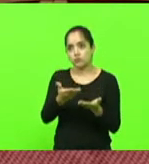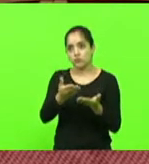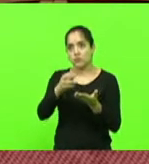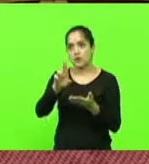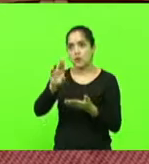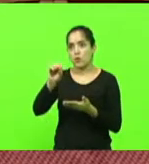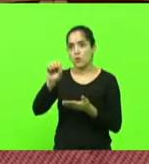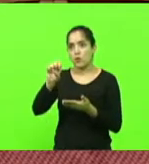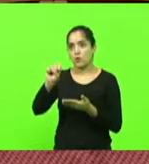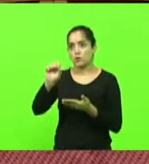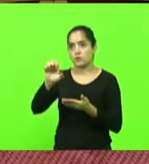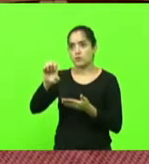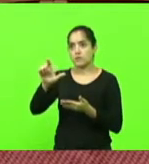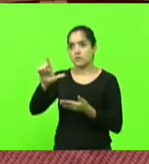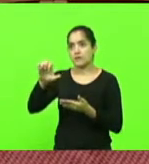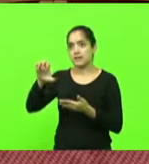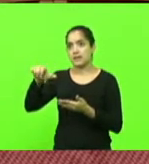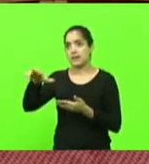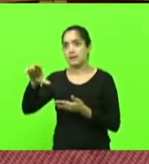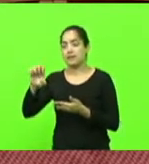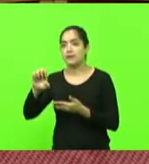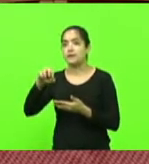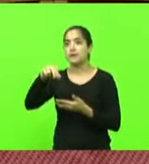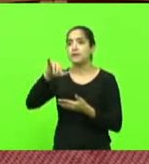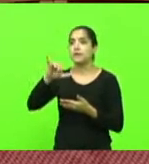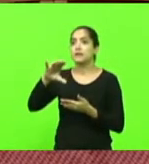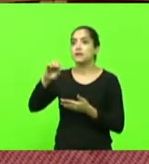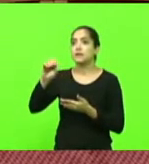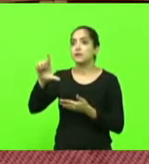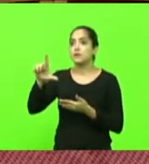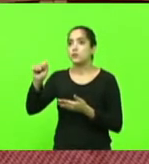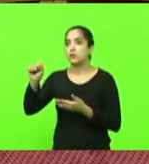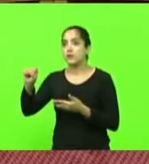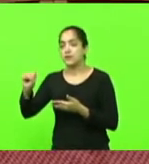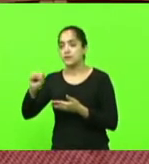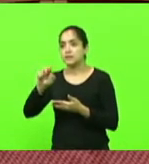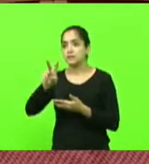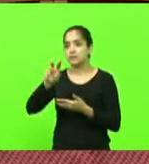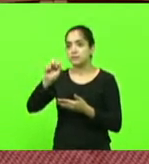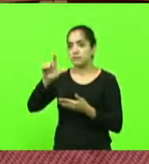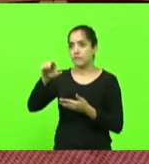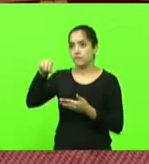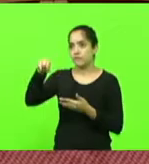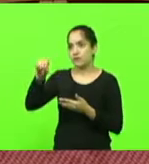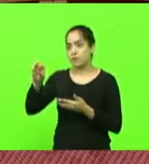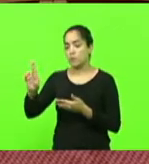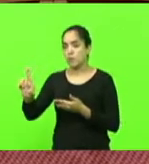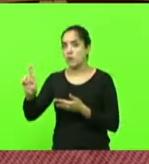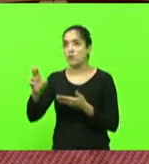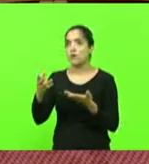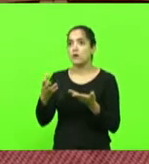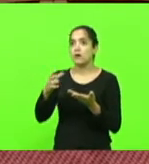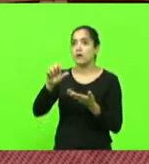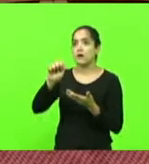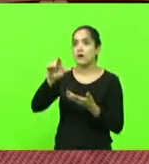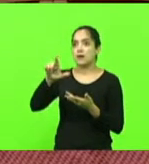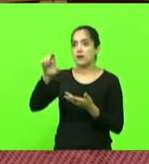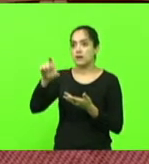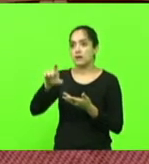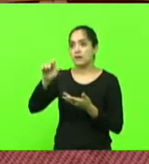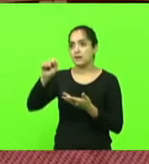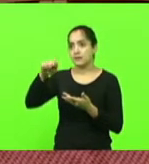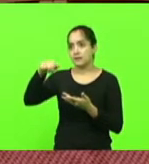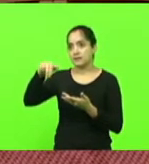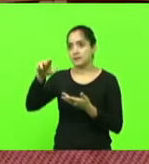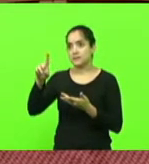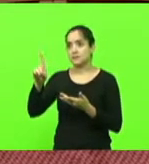Roselene, a Giovana, o Nicolas, o seu Valmor, que já, o seu Valdemar, que já foi nosso vereador, a Alessandra, o Gabriel,